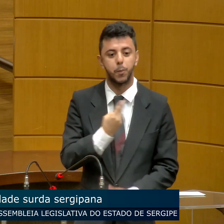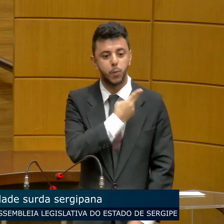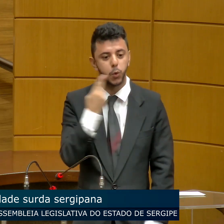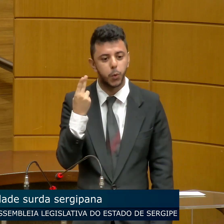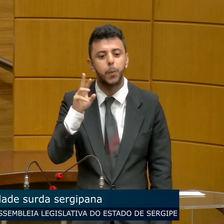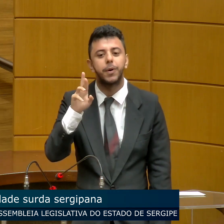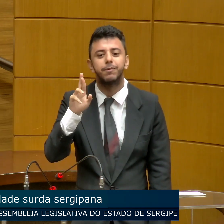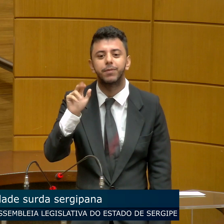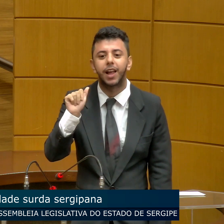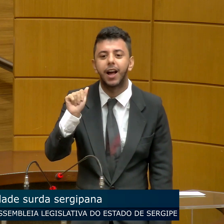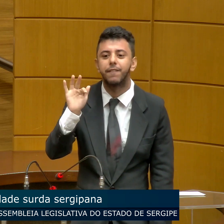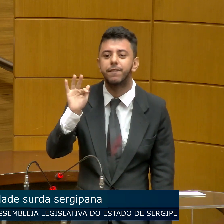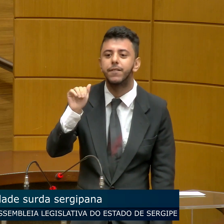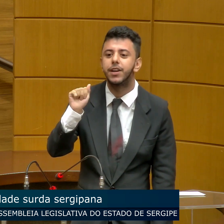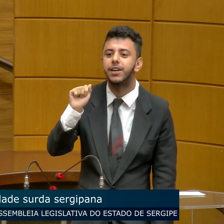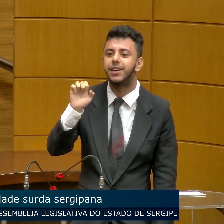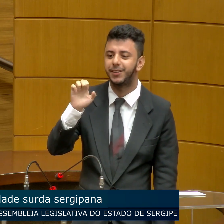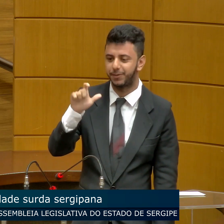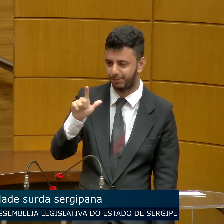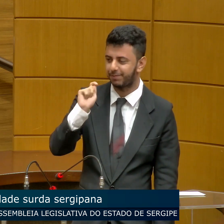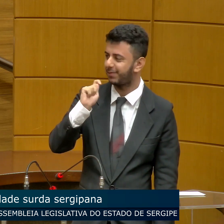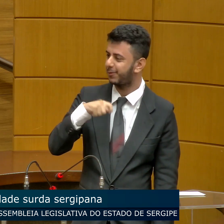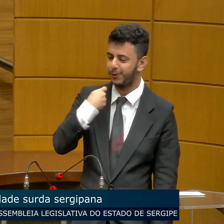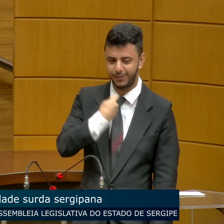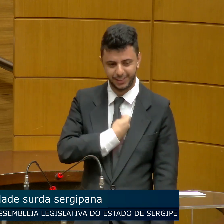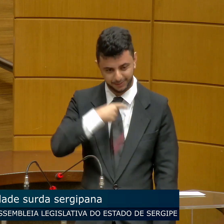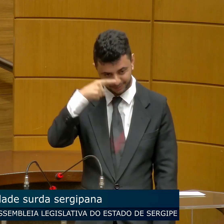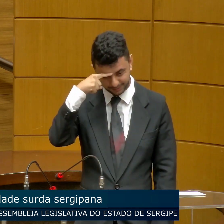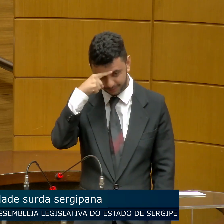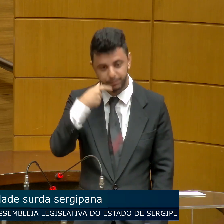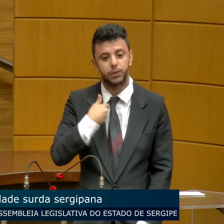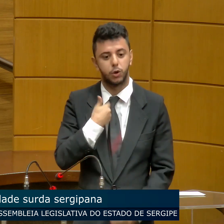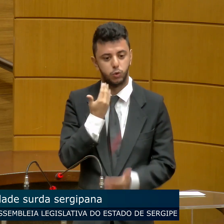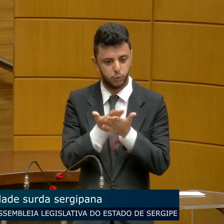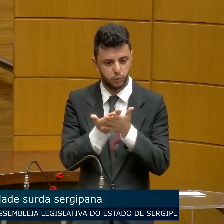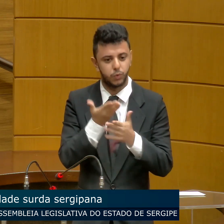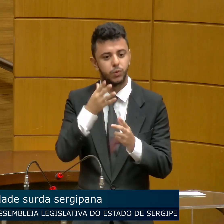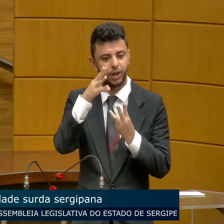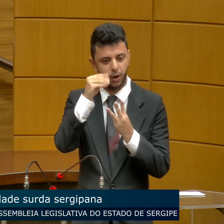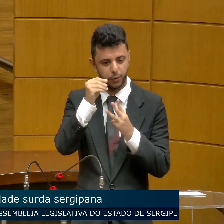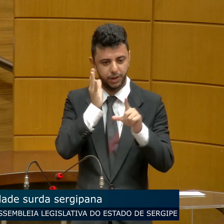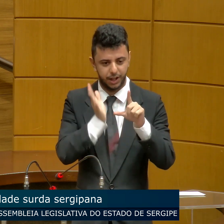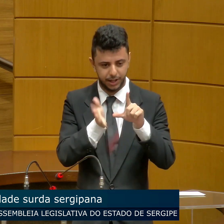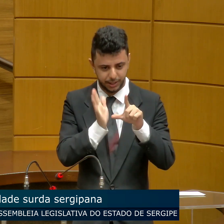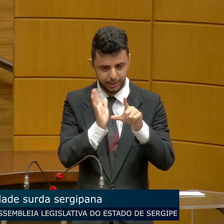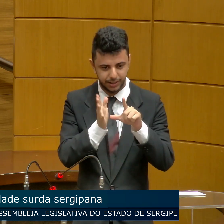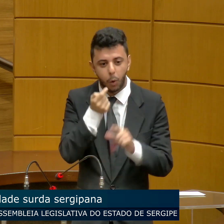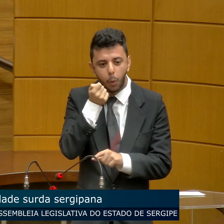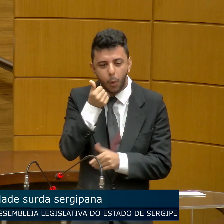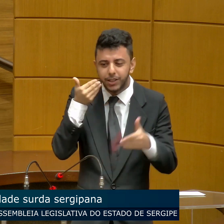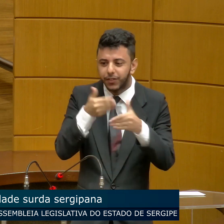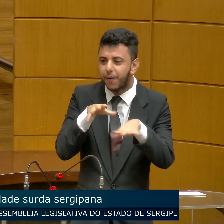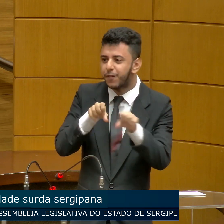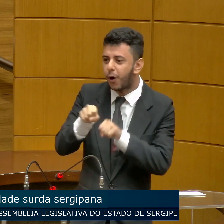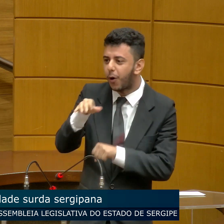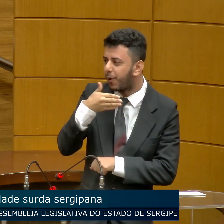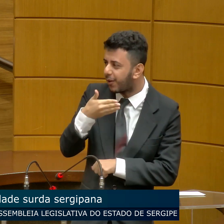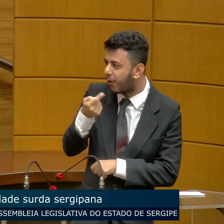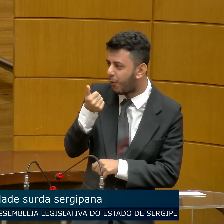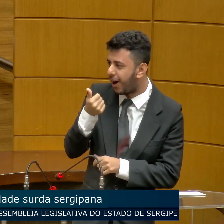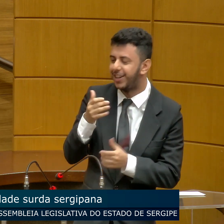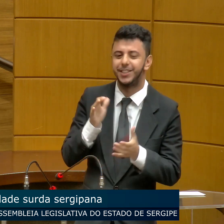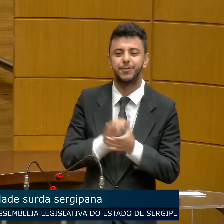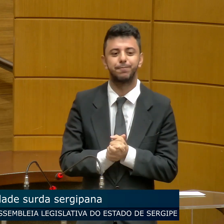Letras Libras. E o meu nome? Rafael, e este é o meu sinal. Também estudo Letras Libras,